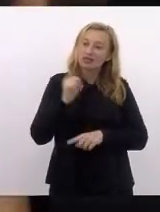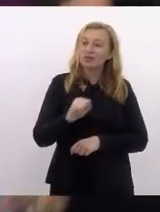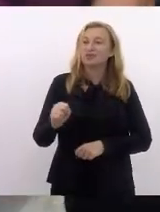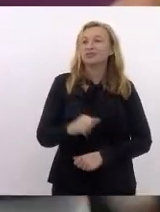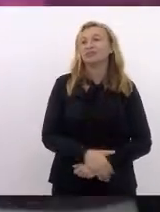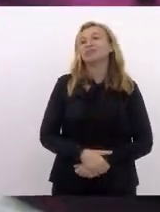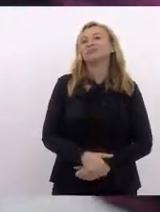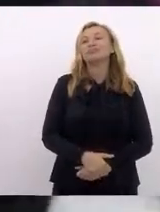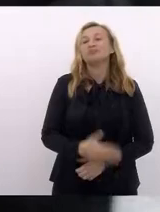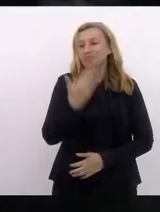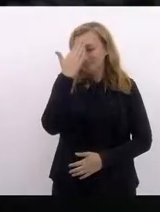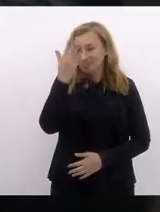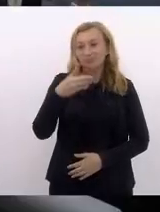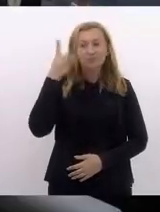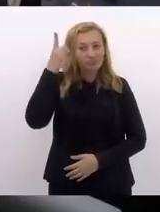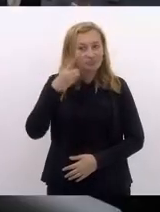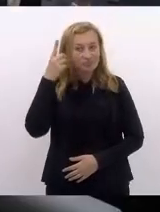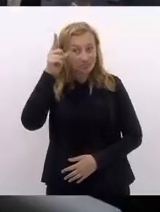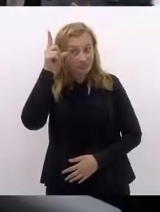e